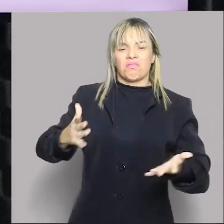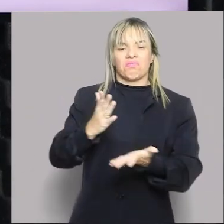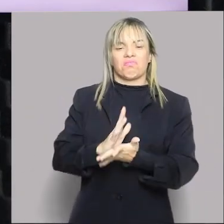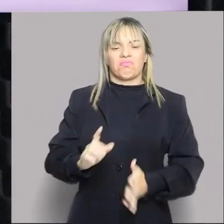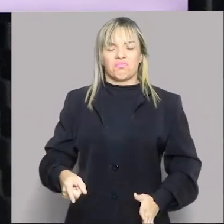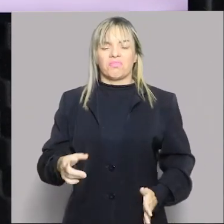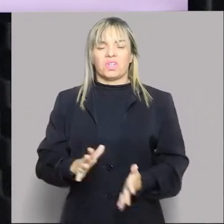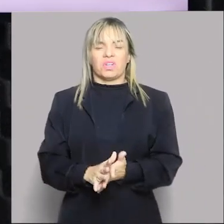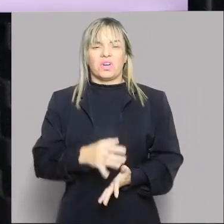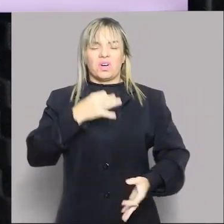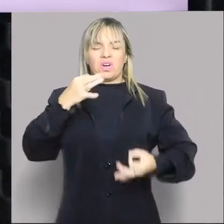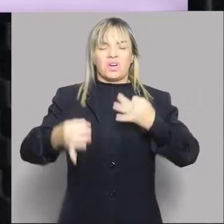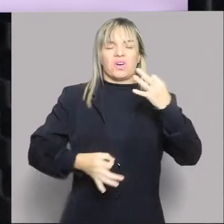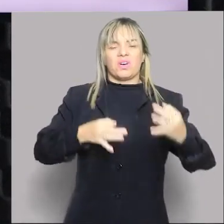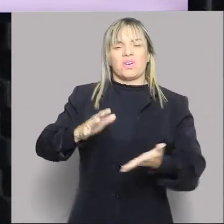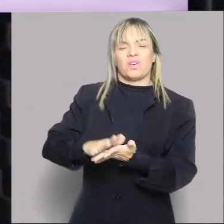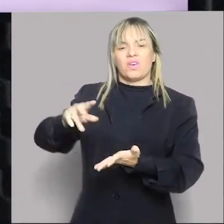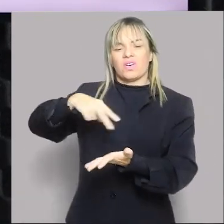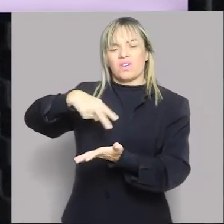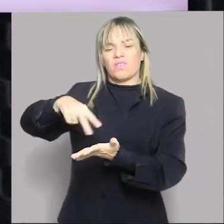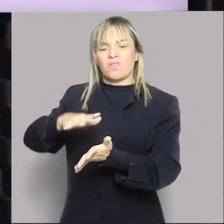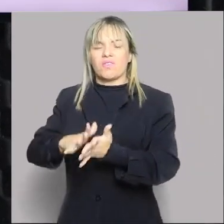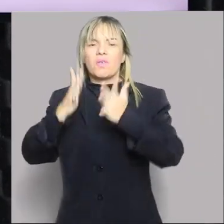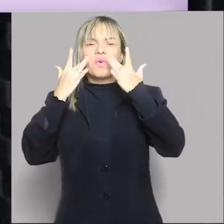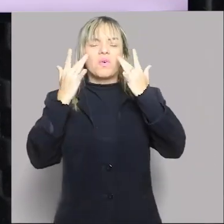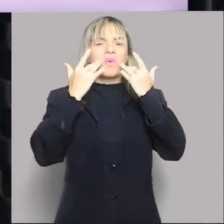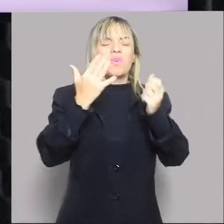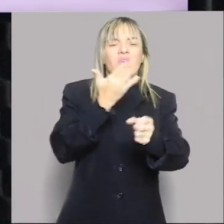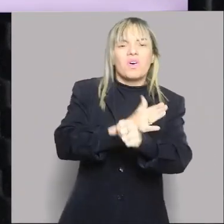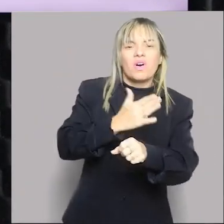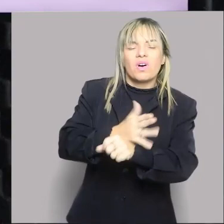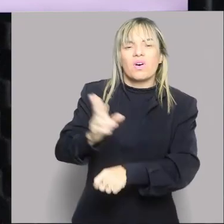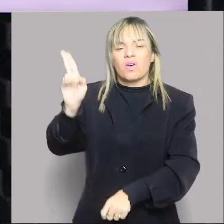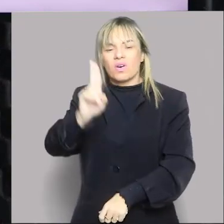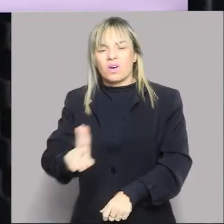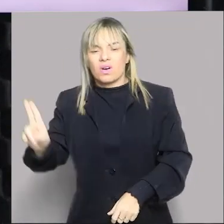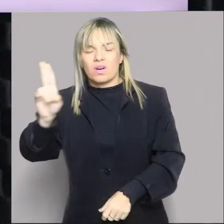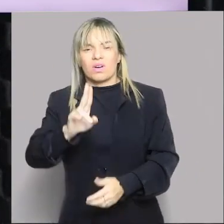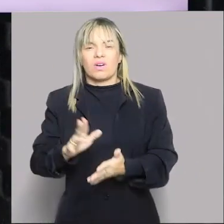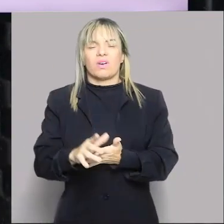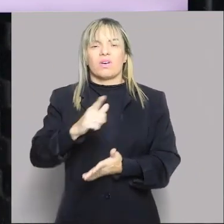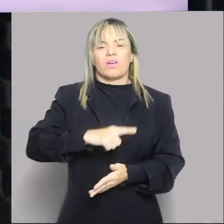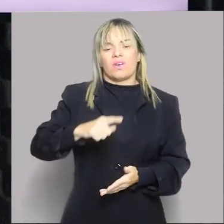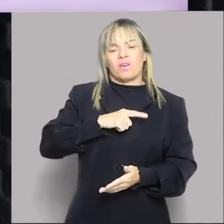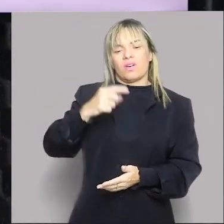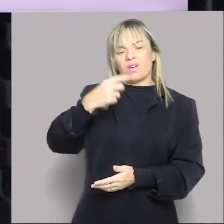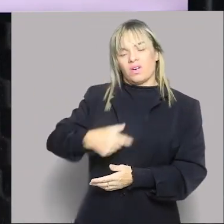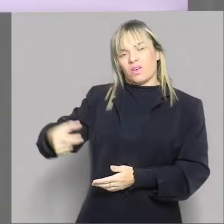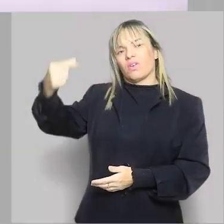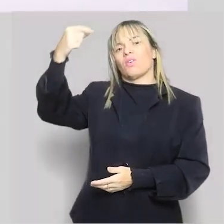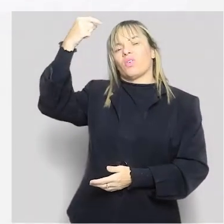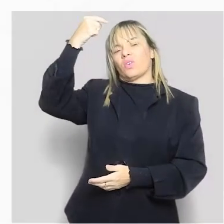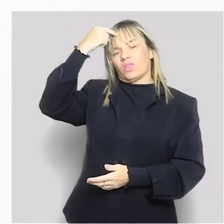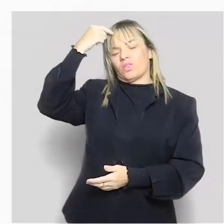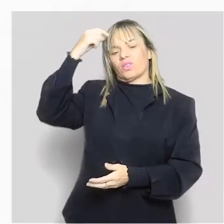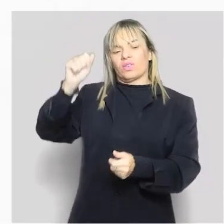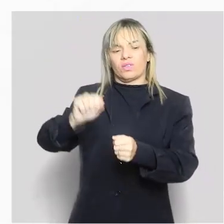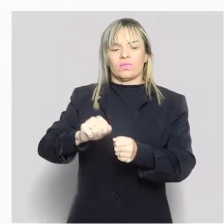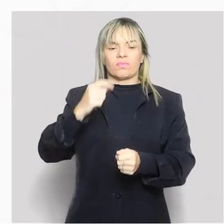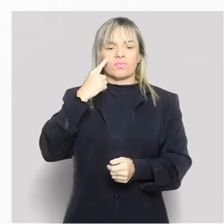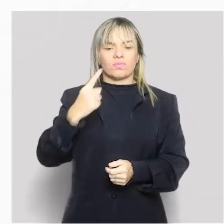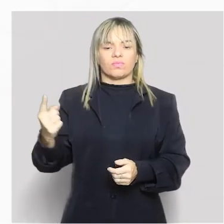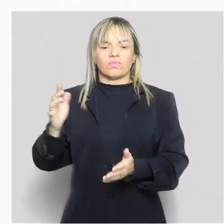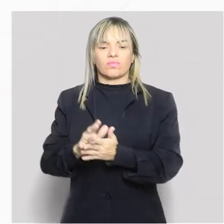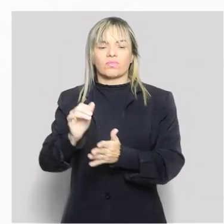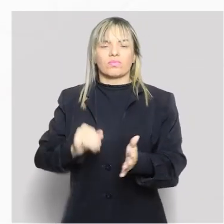específica. Então, dancem. Aliás, façam arte, pratiquem, consumam, mas tenham consciência dessa situação. Identidade de